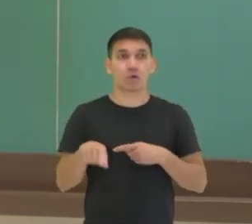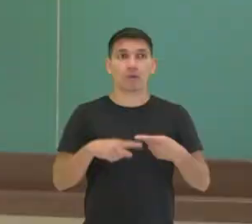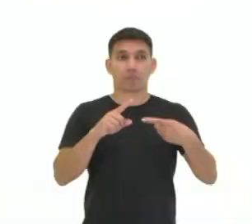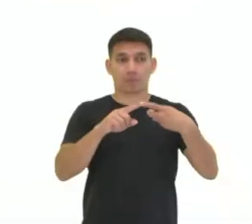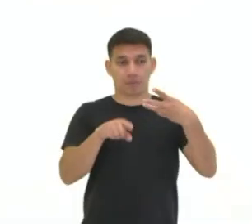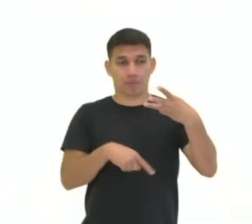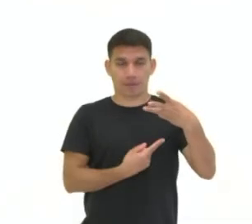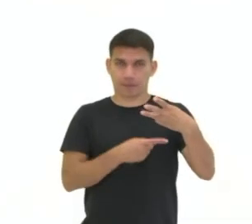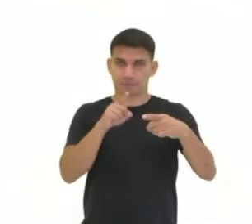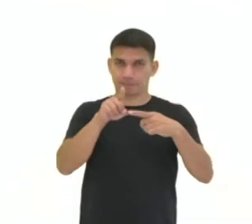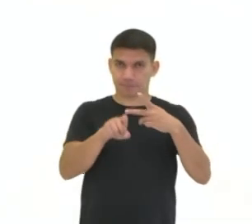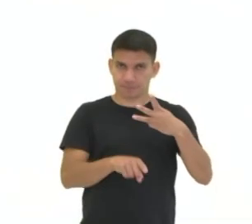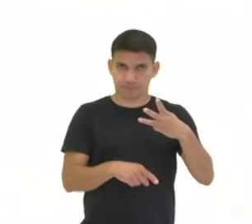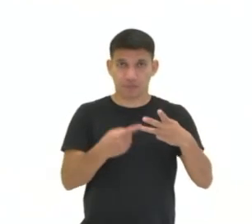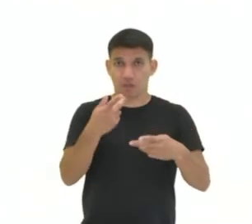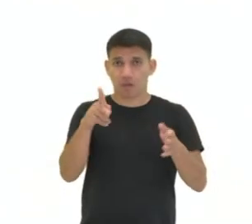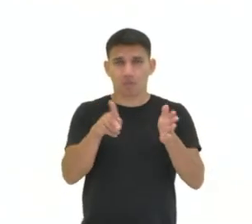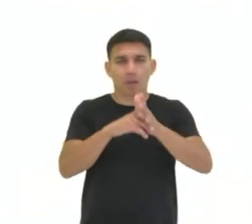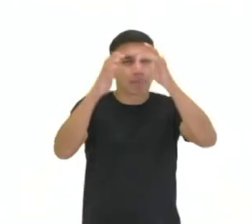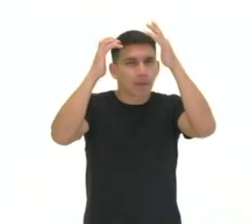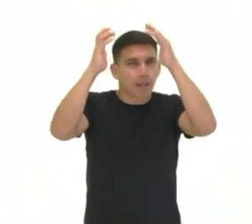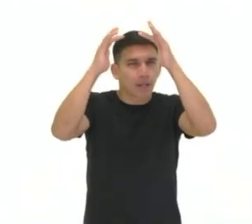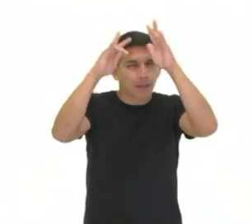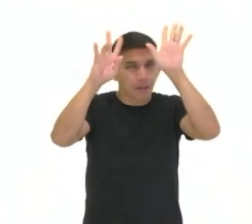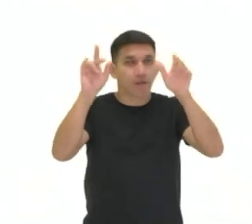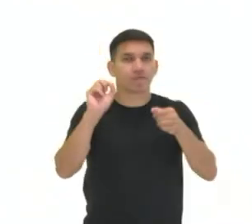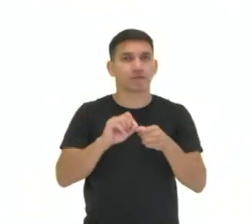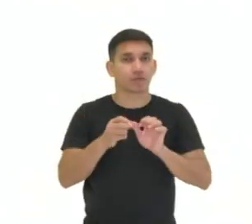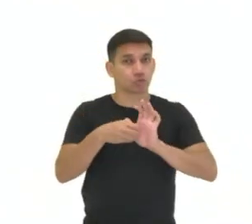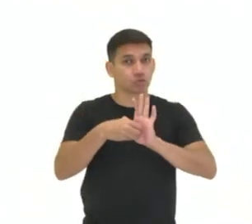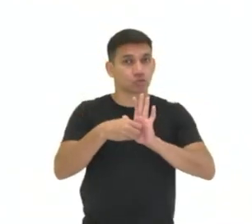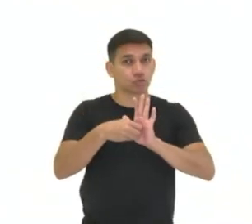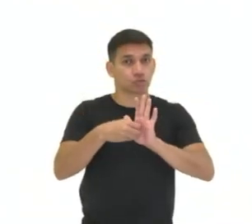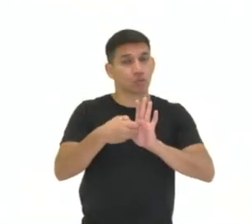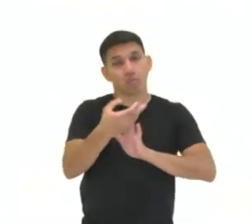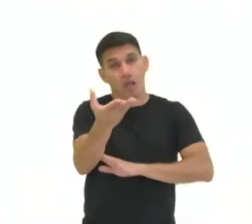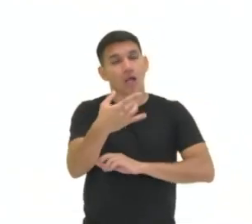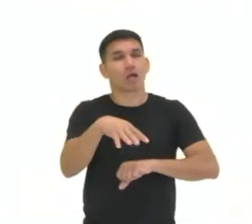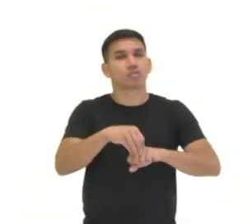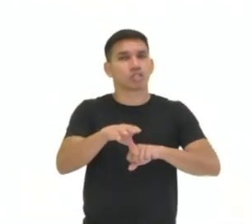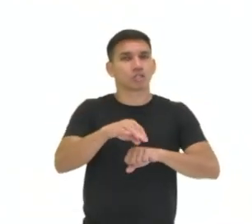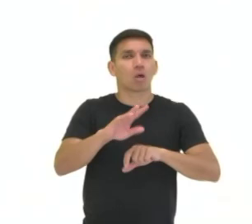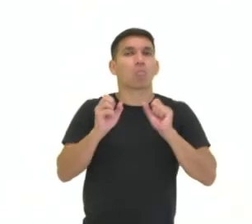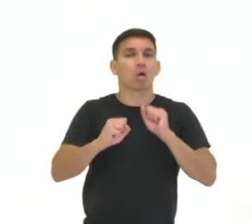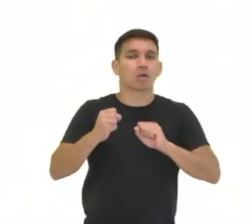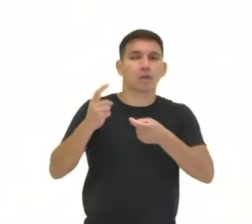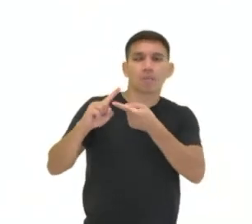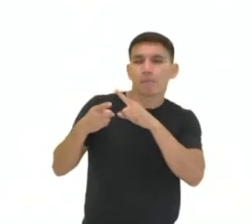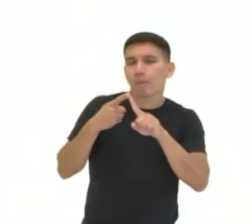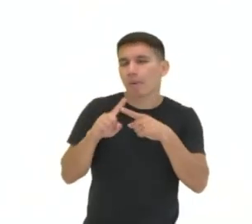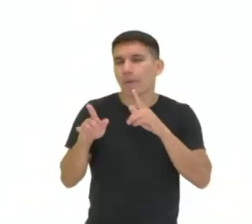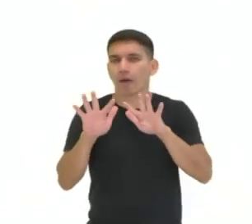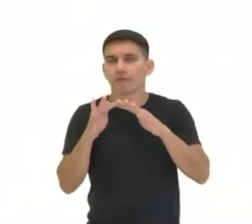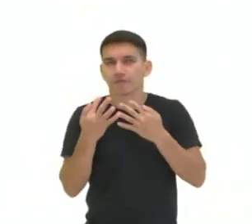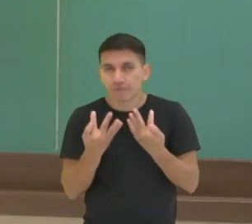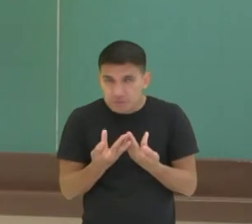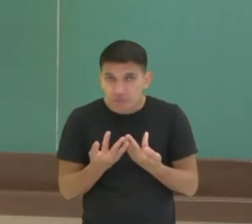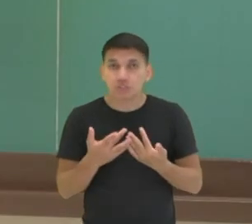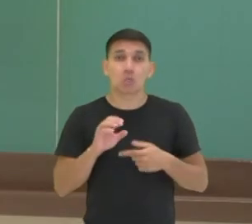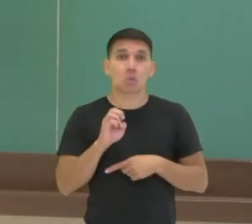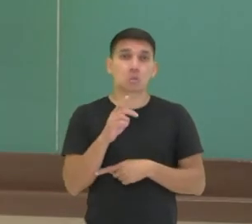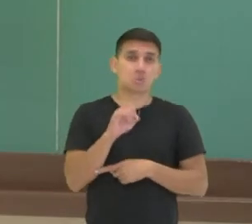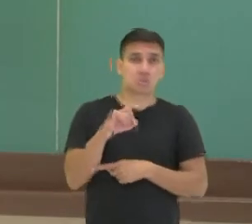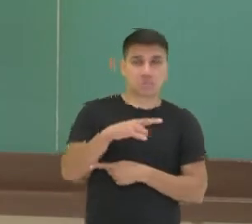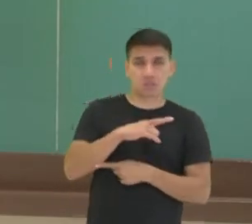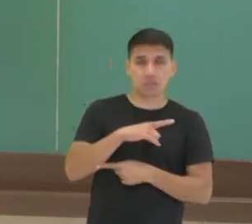3 questões para vocês refletirem, né? A sugestão é que vocês possam discutir de repente com os familiares, né? Se vocês estiverem